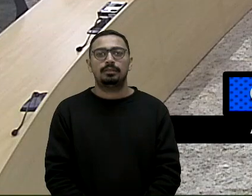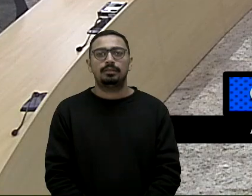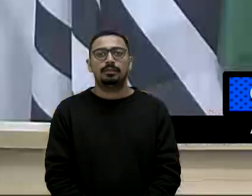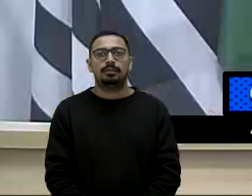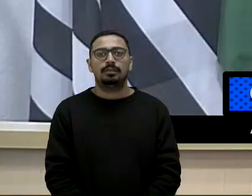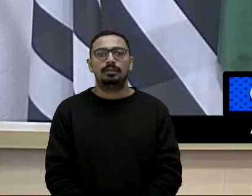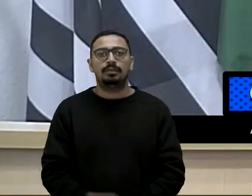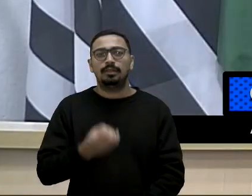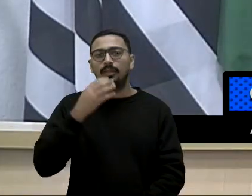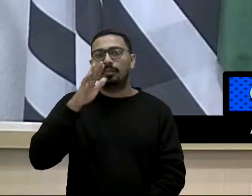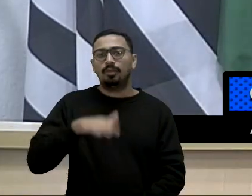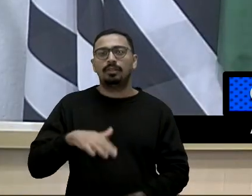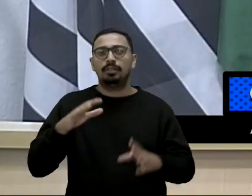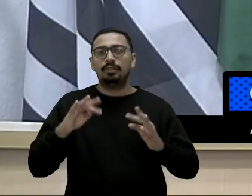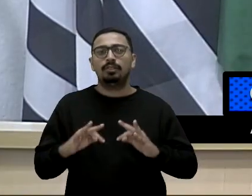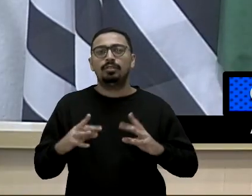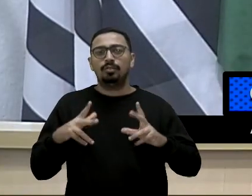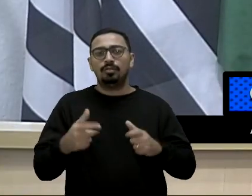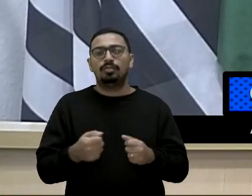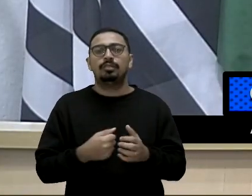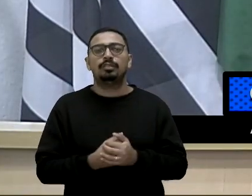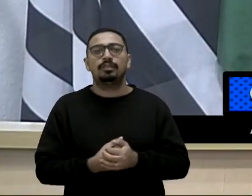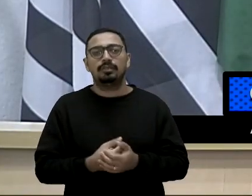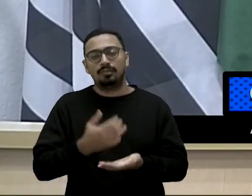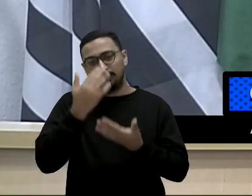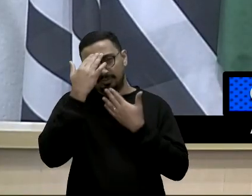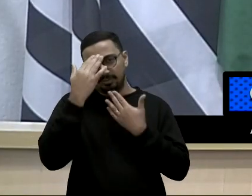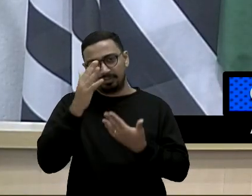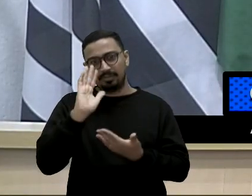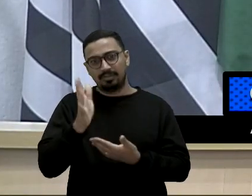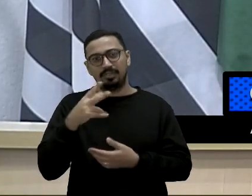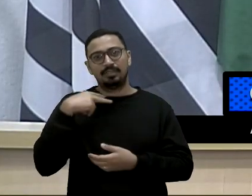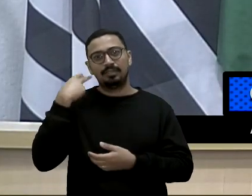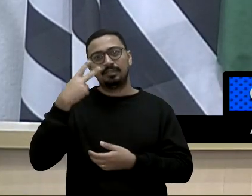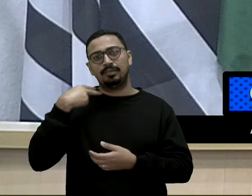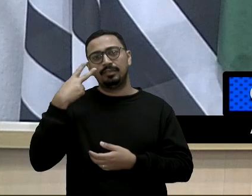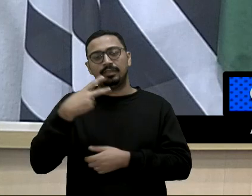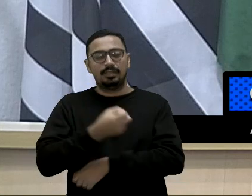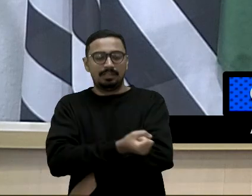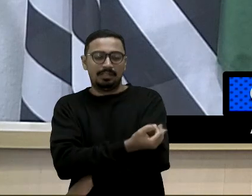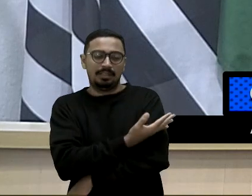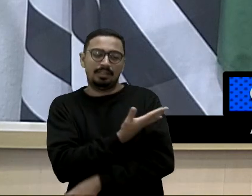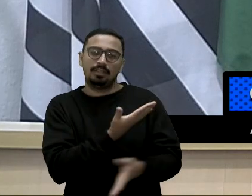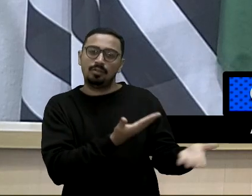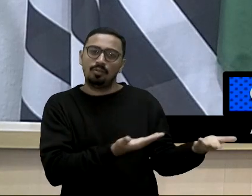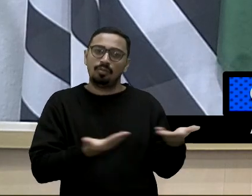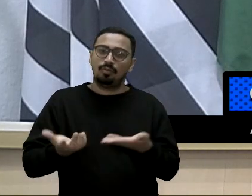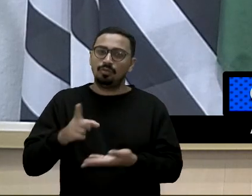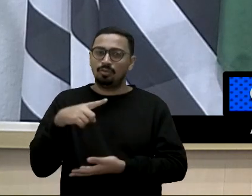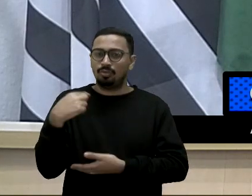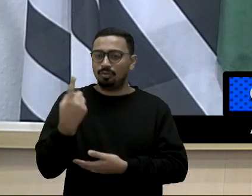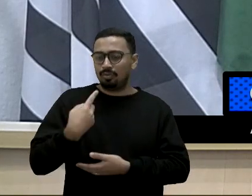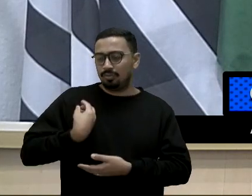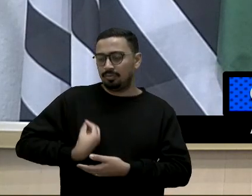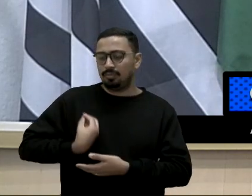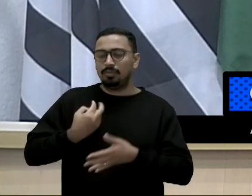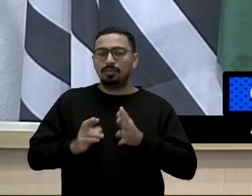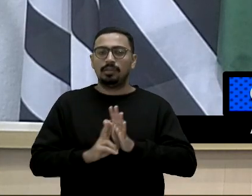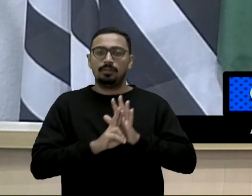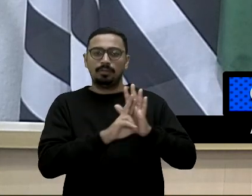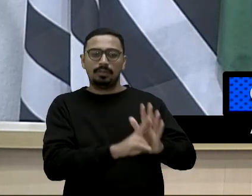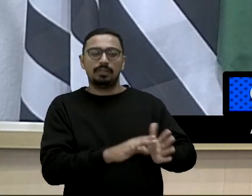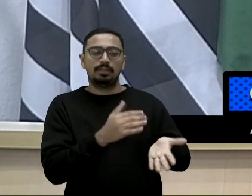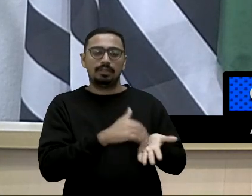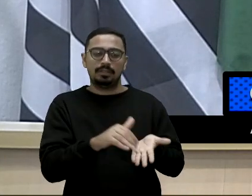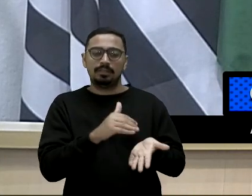Boa tarde a todos. Eu gostaria de agradecer à vereadora Thalita pelo convite de estarmos aqui hoje em nome da Secretaria de